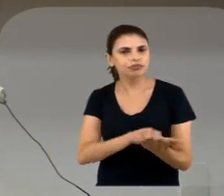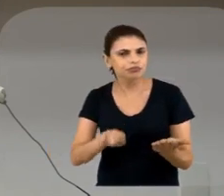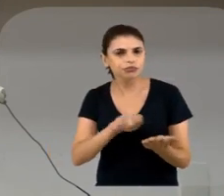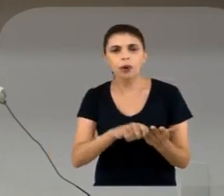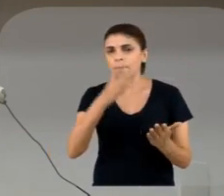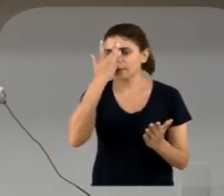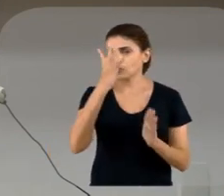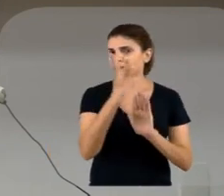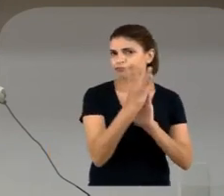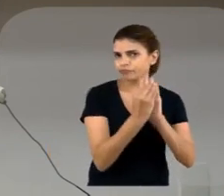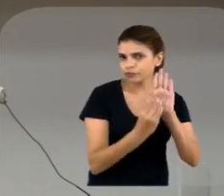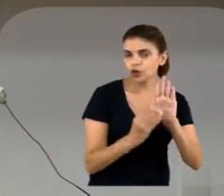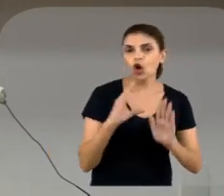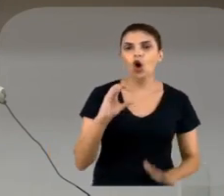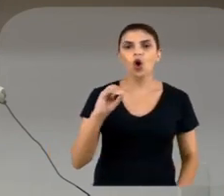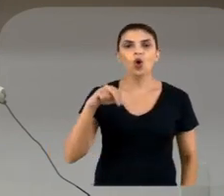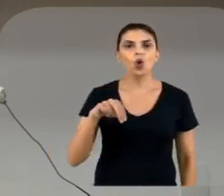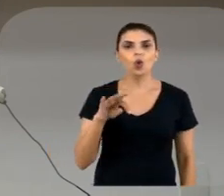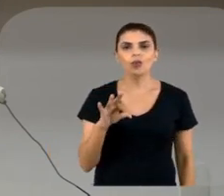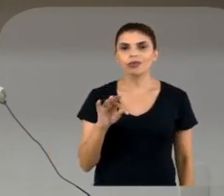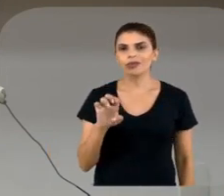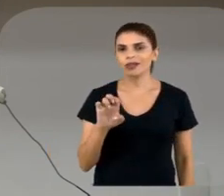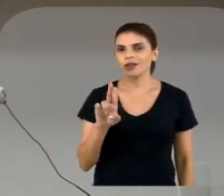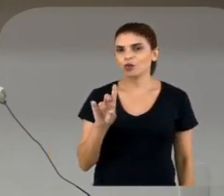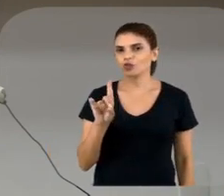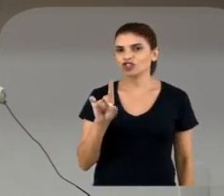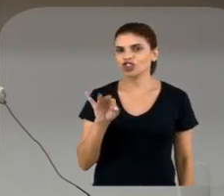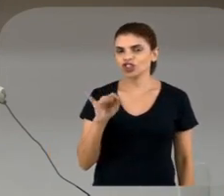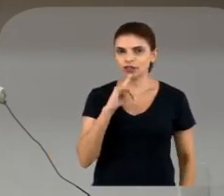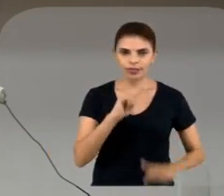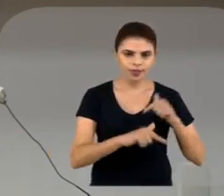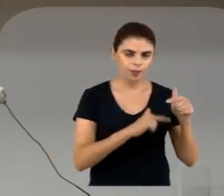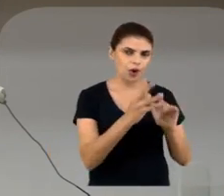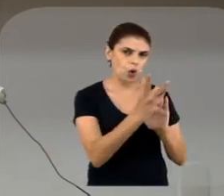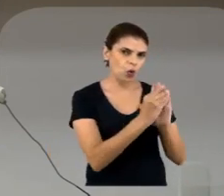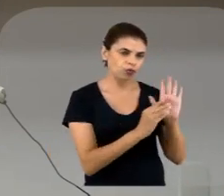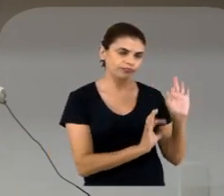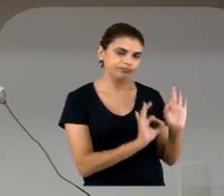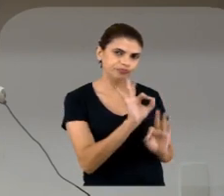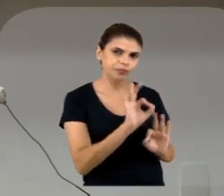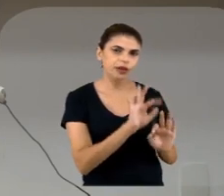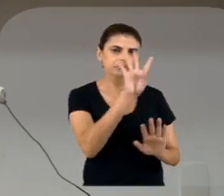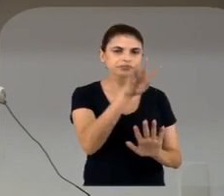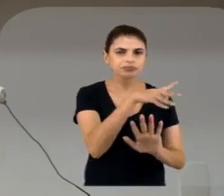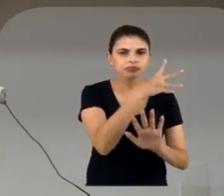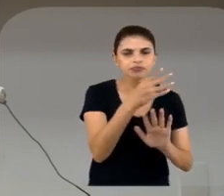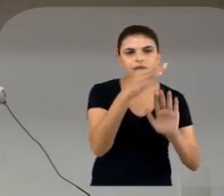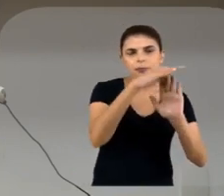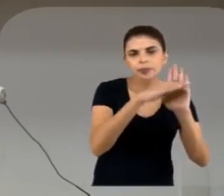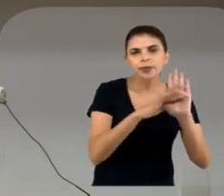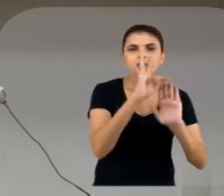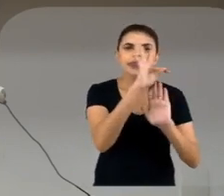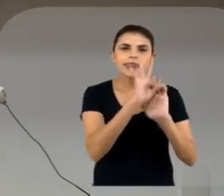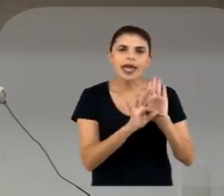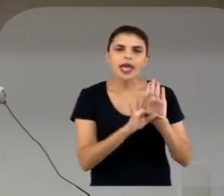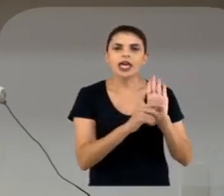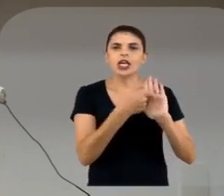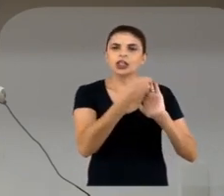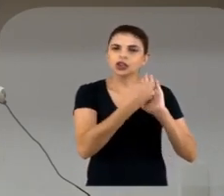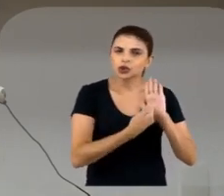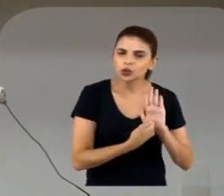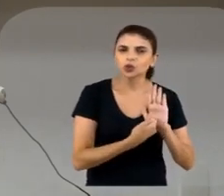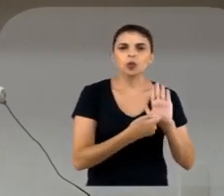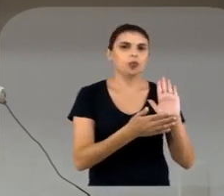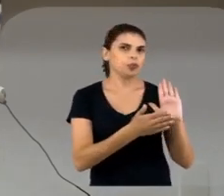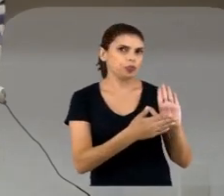próprios conteudistas, né, quando eles forem também montar ali seus textos, né,